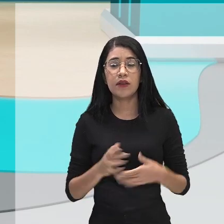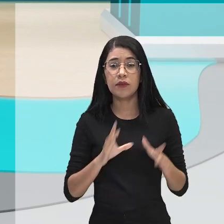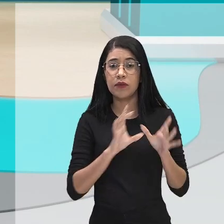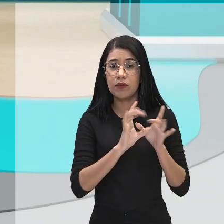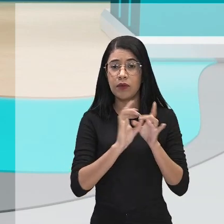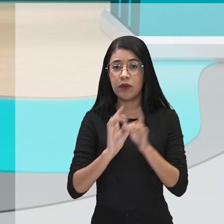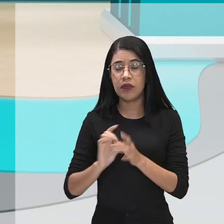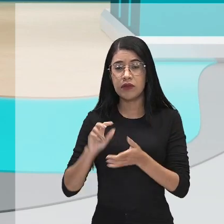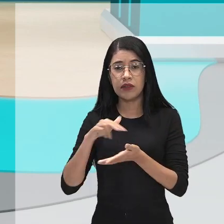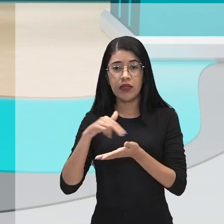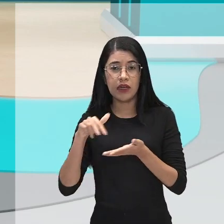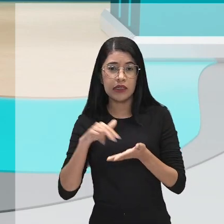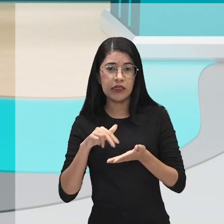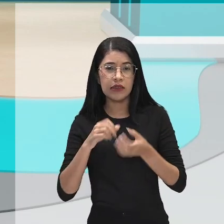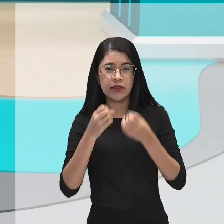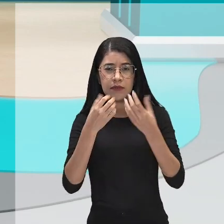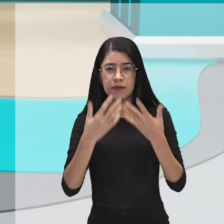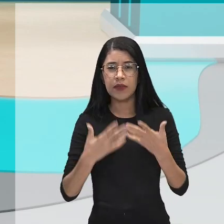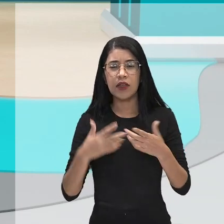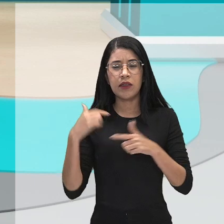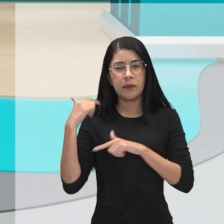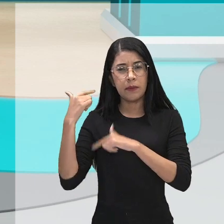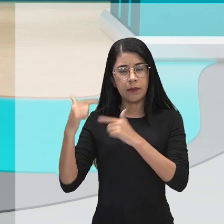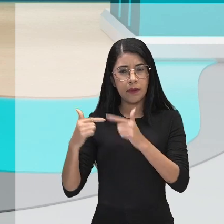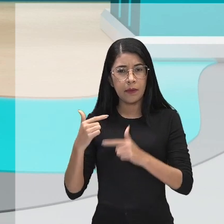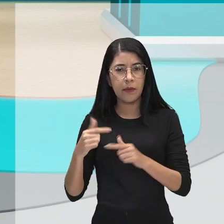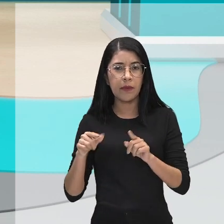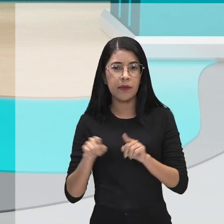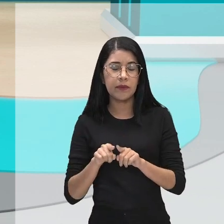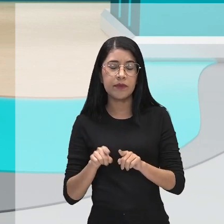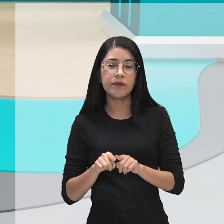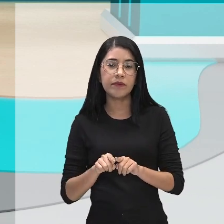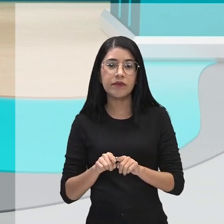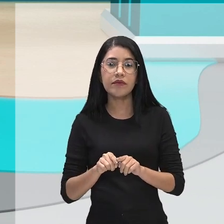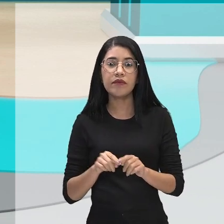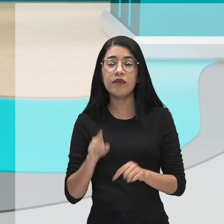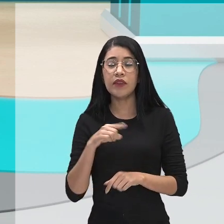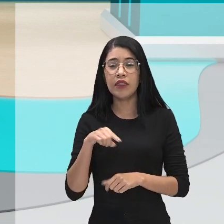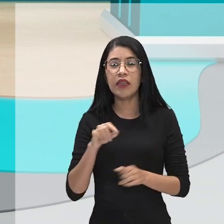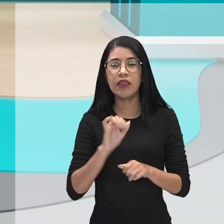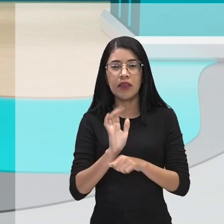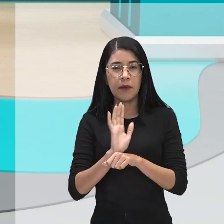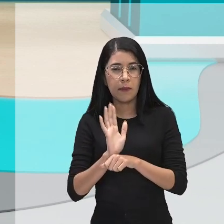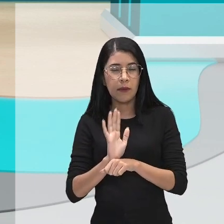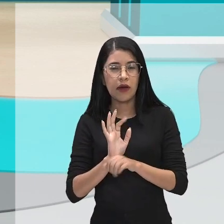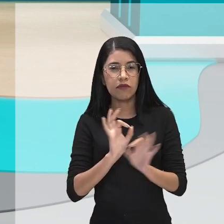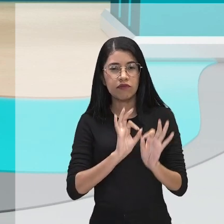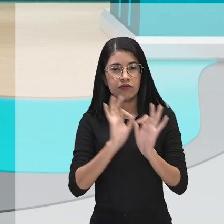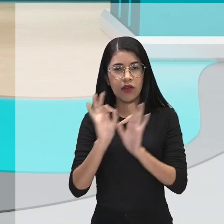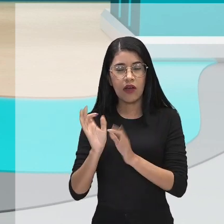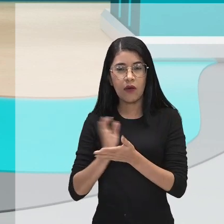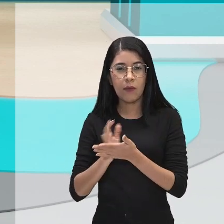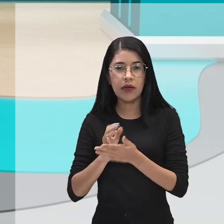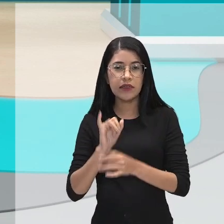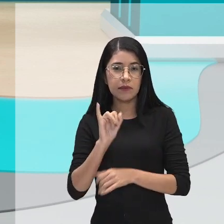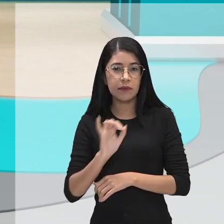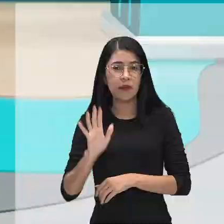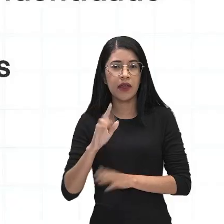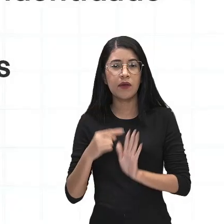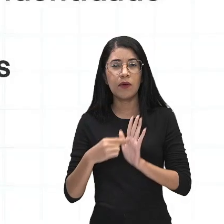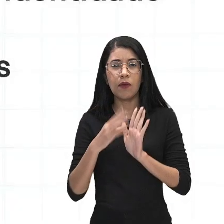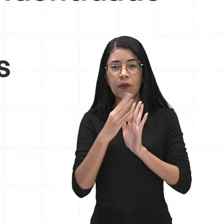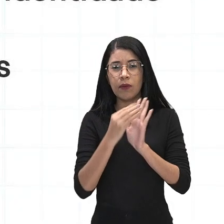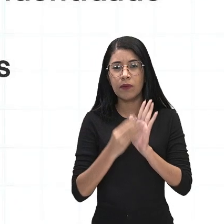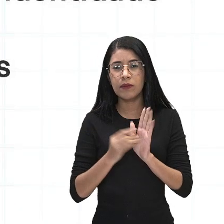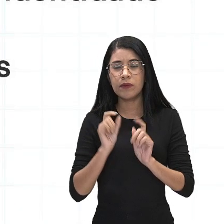contexto, falando sobre as danças clássicas e as danças tradicionais, onde vocês viram algumas imagens, vamos ver alguns conceitos sobre essas